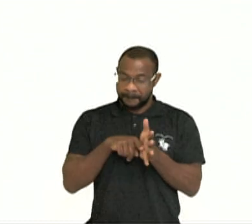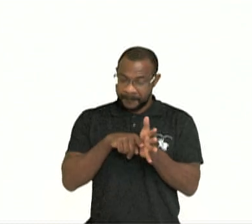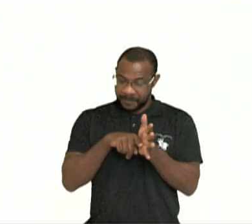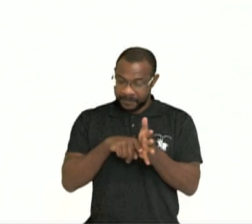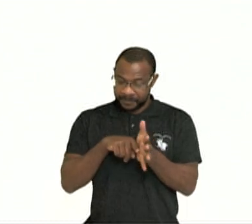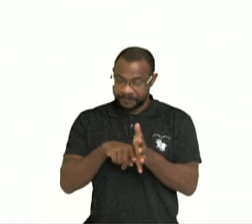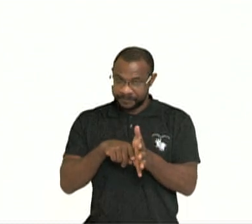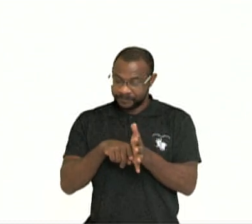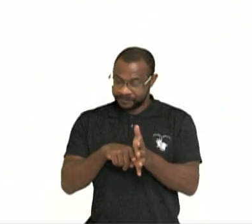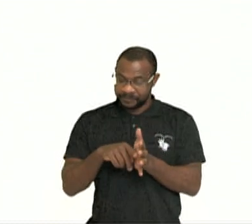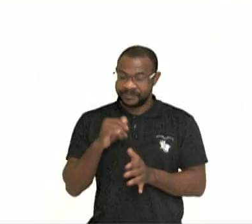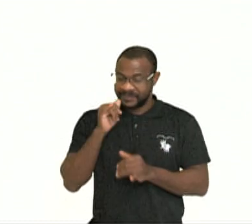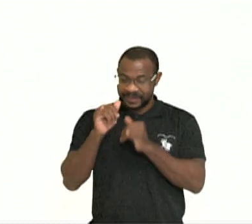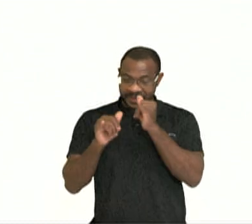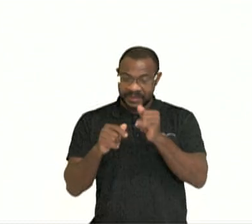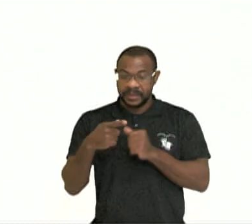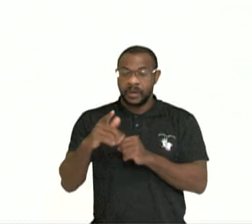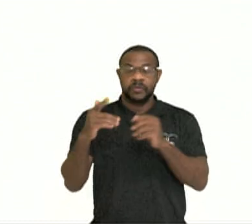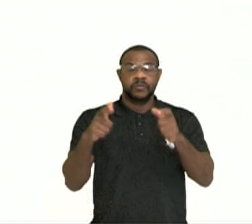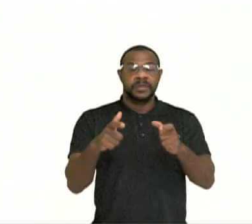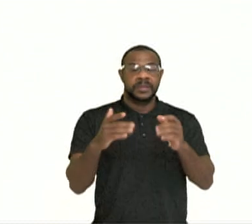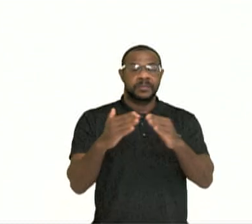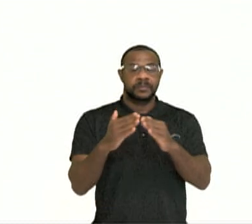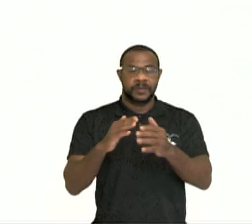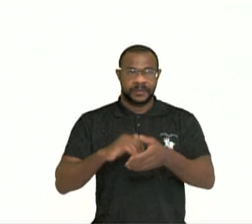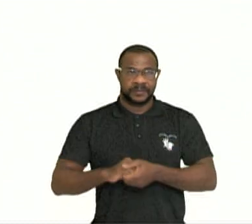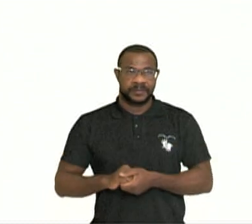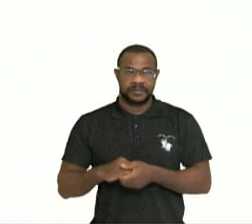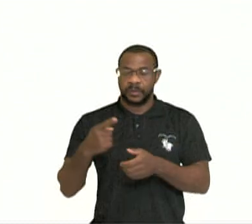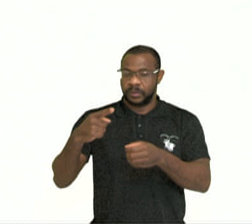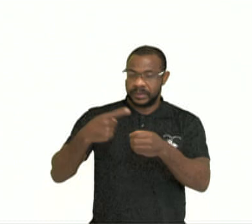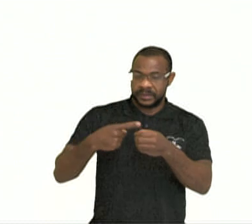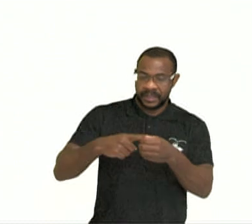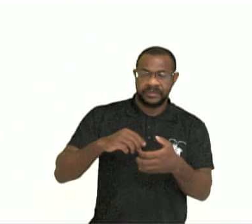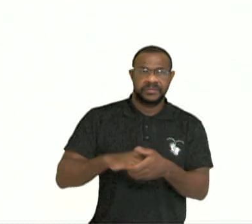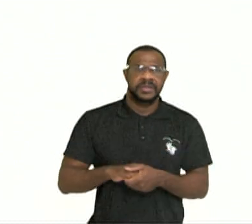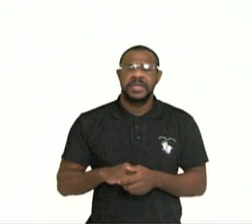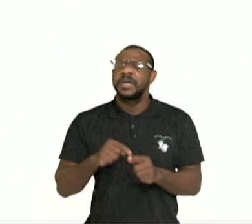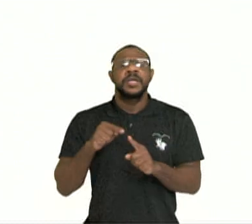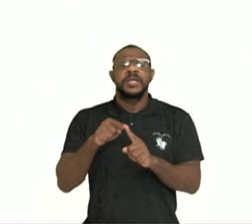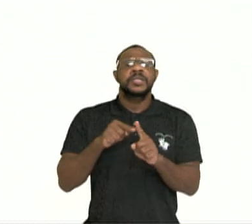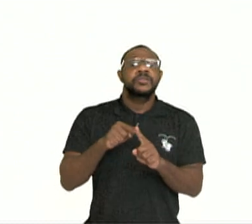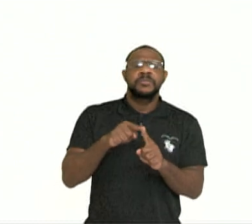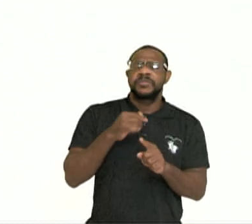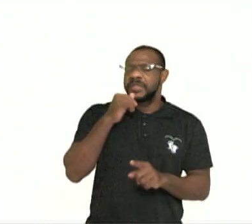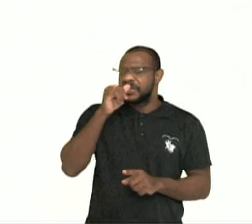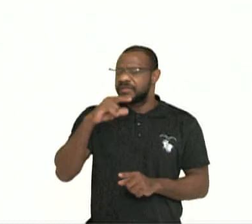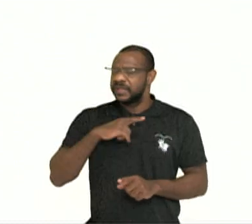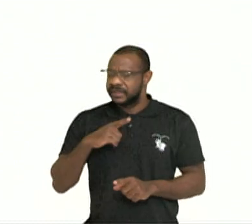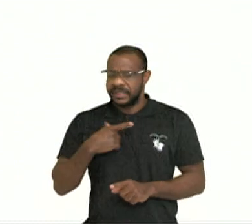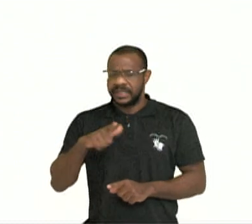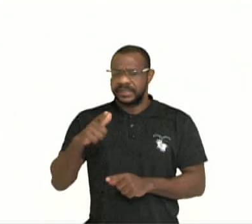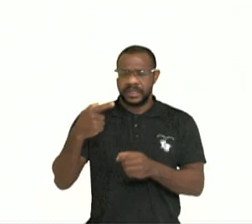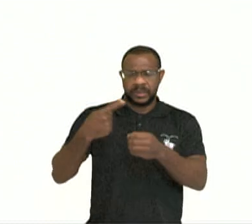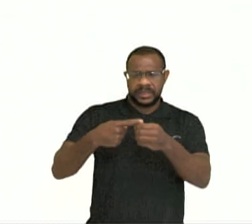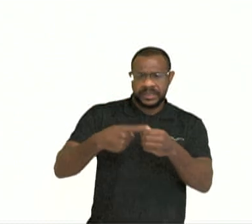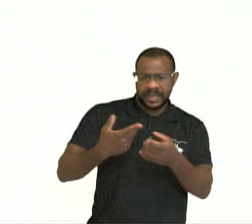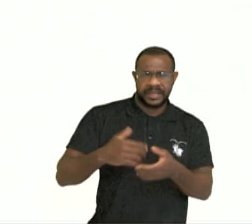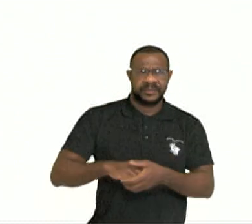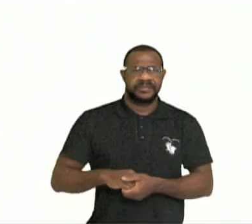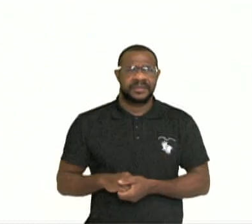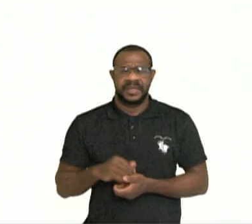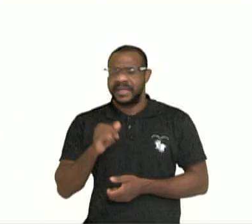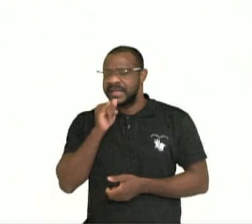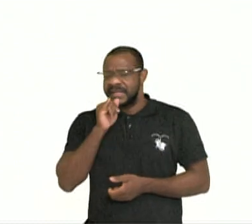existentes no seu município de residência. Então, que tipo de fontes de energia que estão disponíveis? De repente, se na região onde você